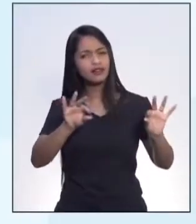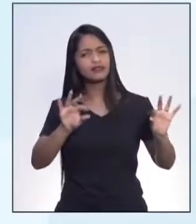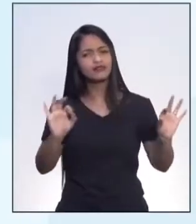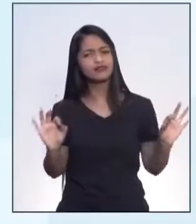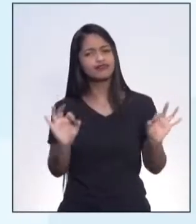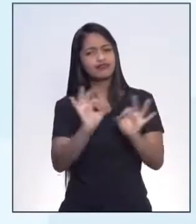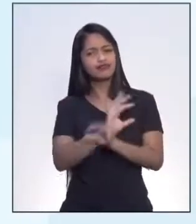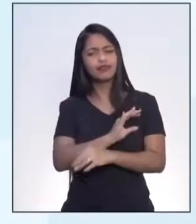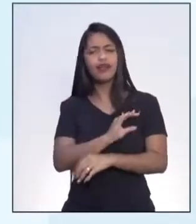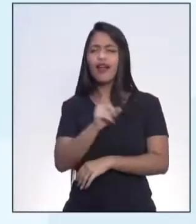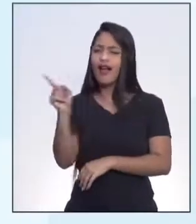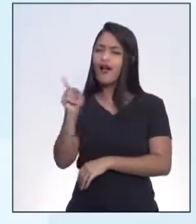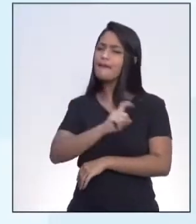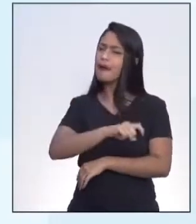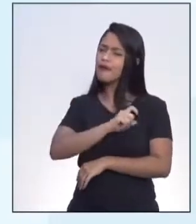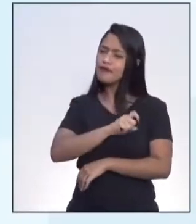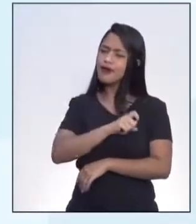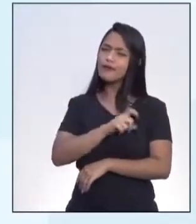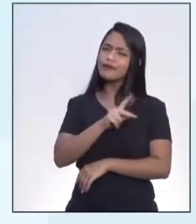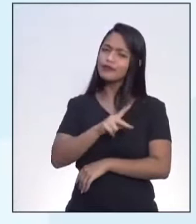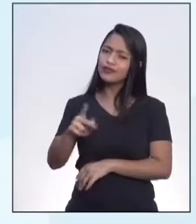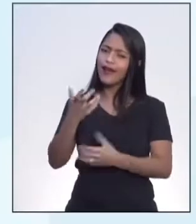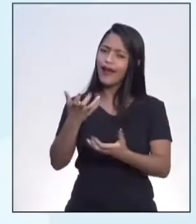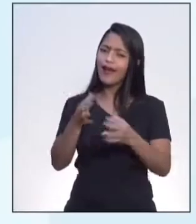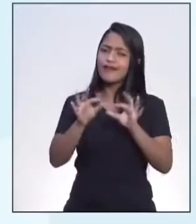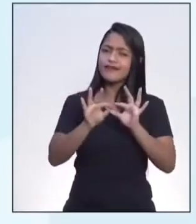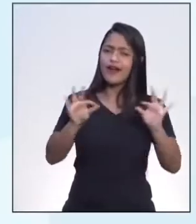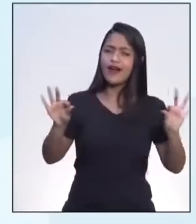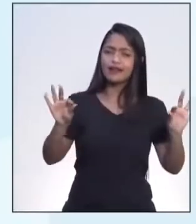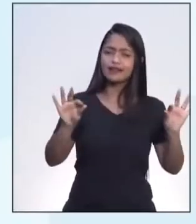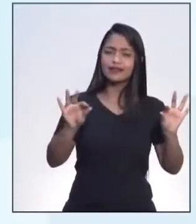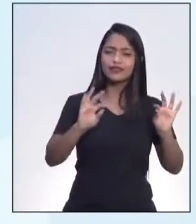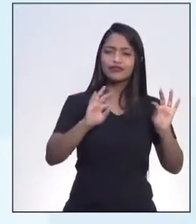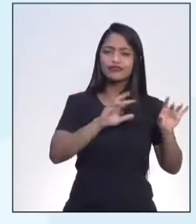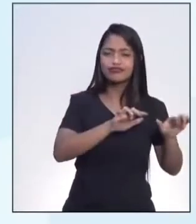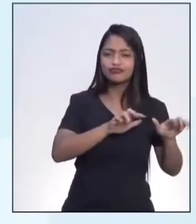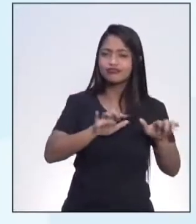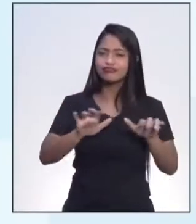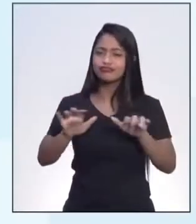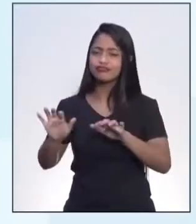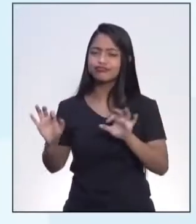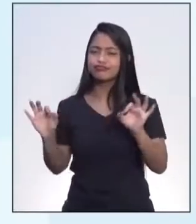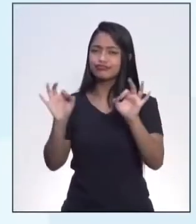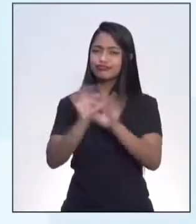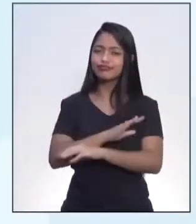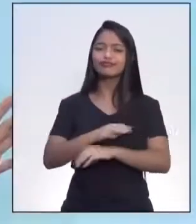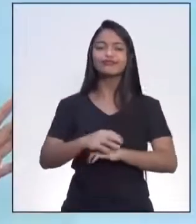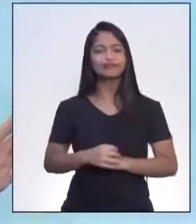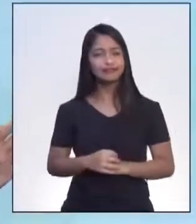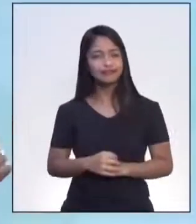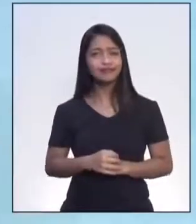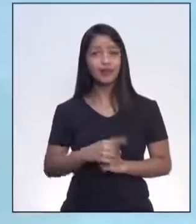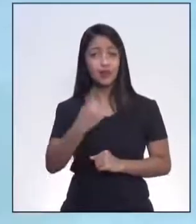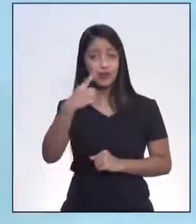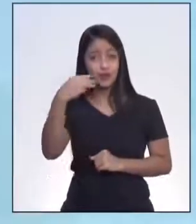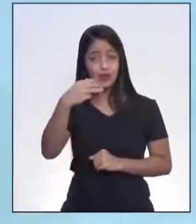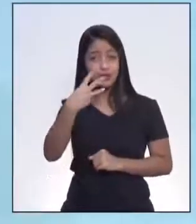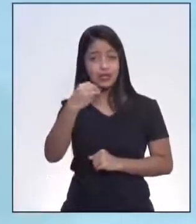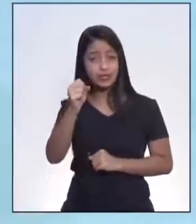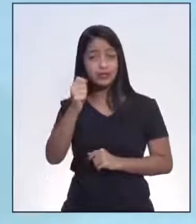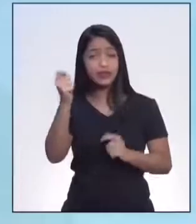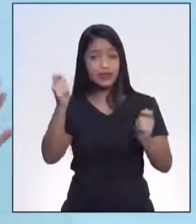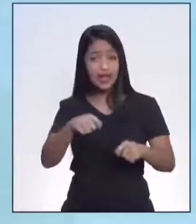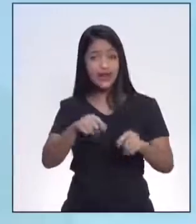é malvado. Eu coloquei só a letra, ele está pedindo a frase toda. Se você conseguir colocar em 1 minuto e 30 a frase inteira,